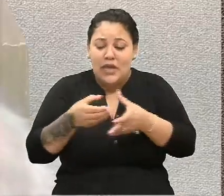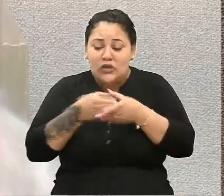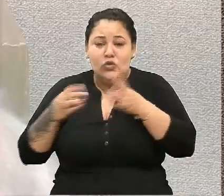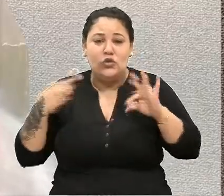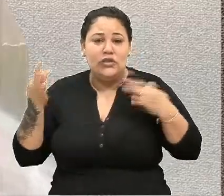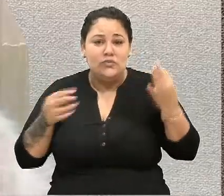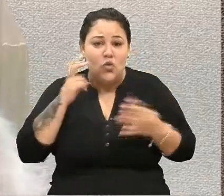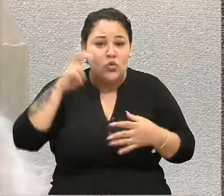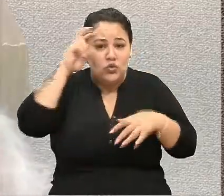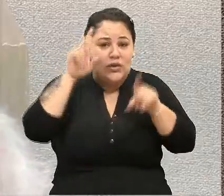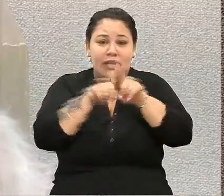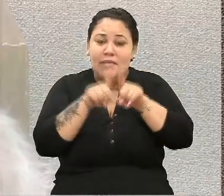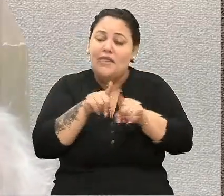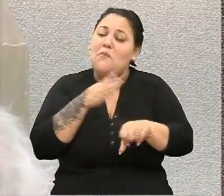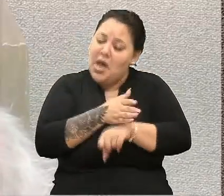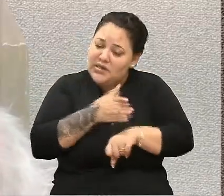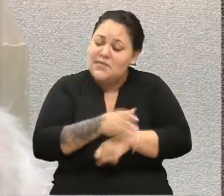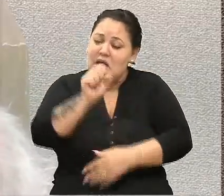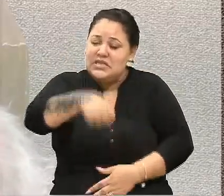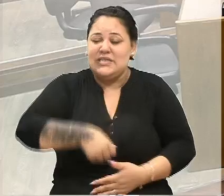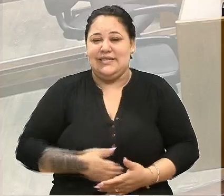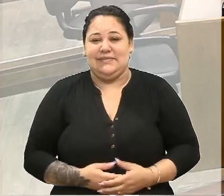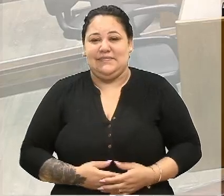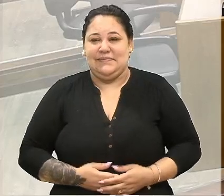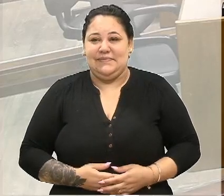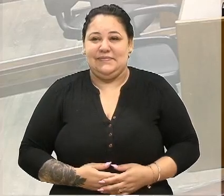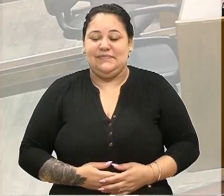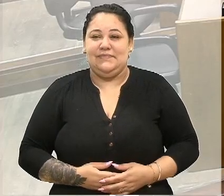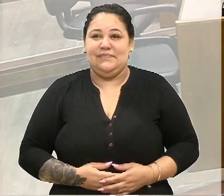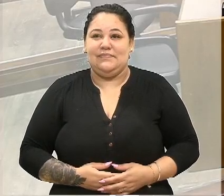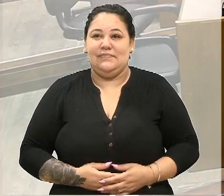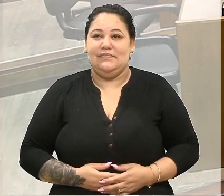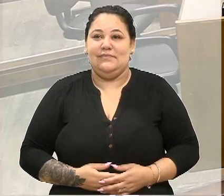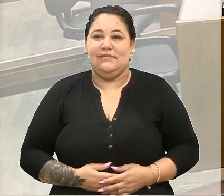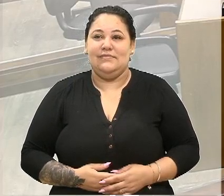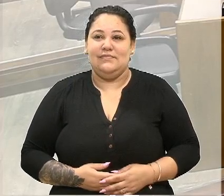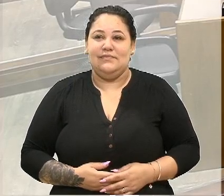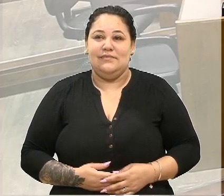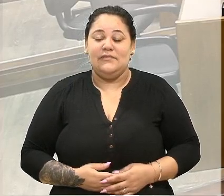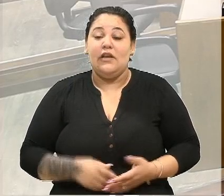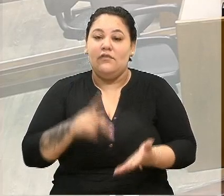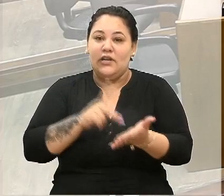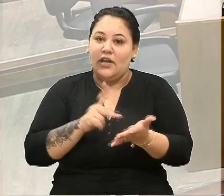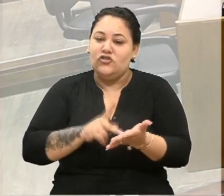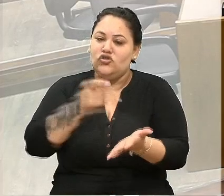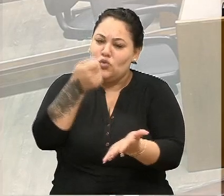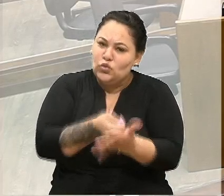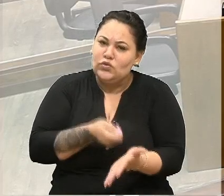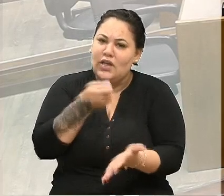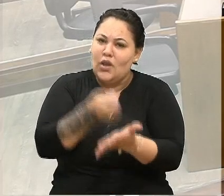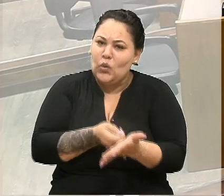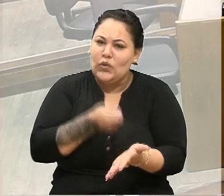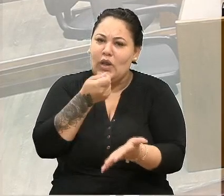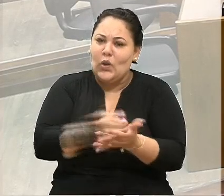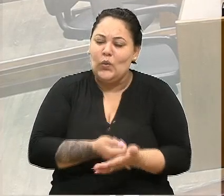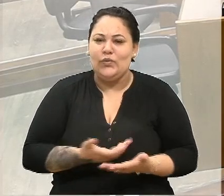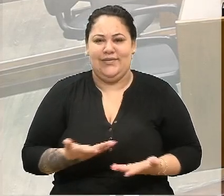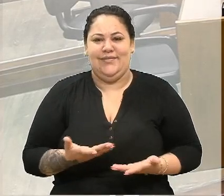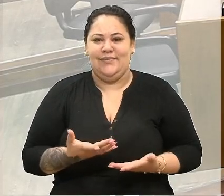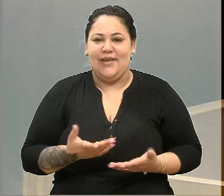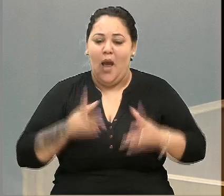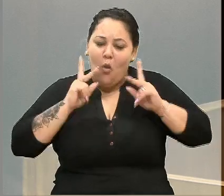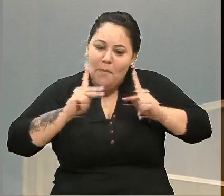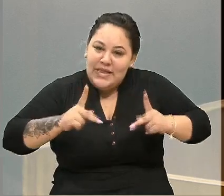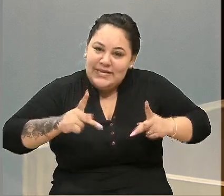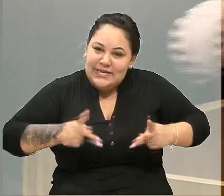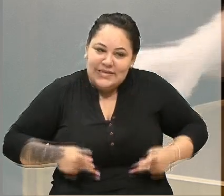Vamos participar. Obrigado. E é isso, a gente luta tanto pela humanização da cidade, né? Tu só vai humanizar a cidade com eventos que as